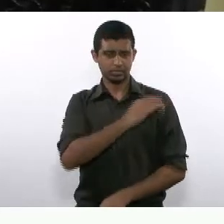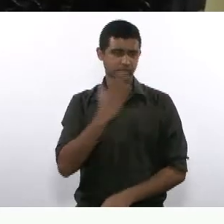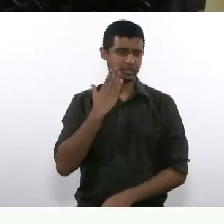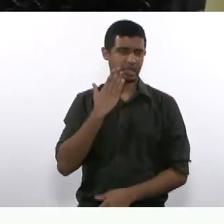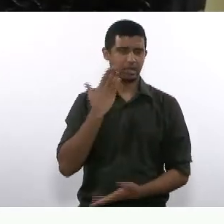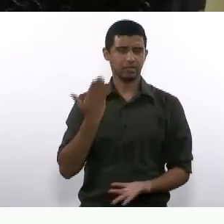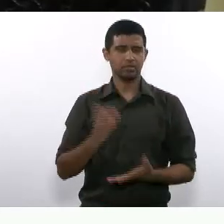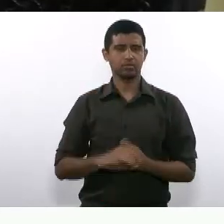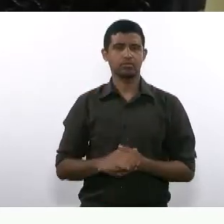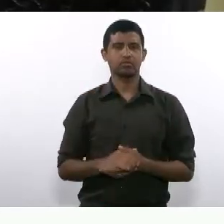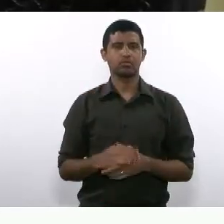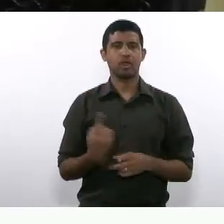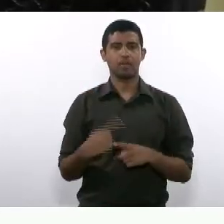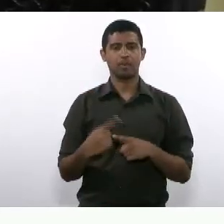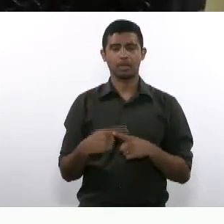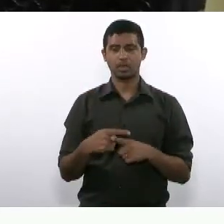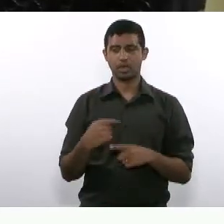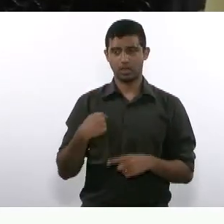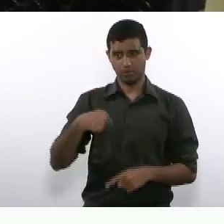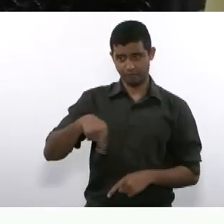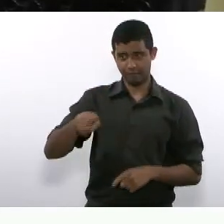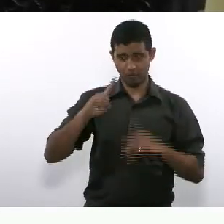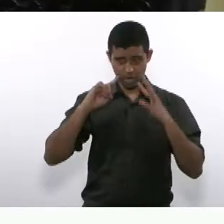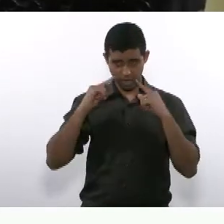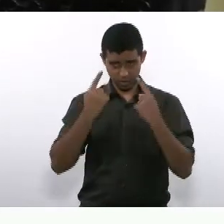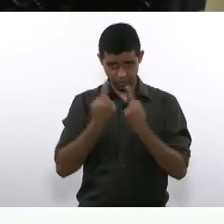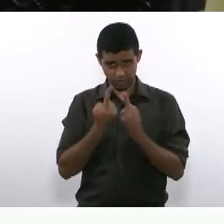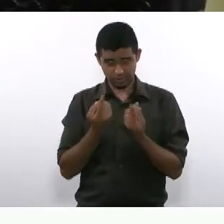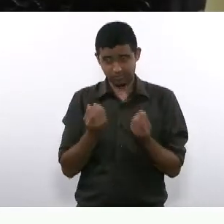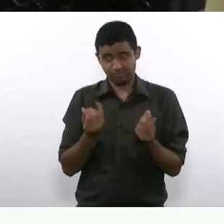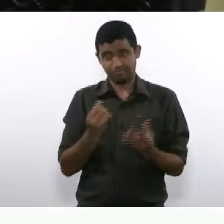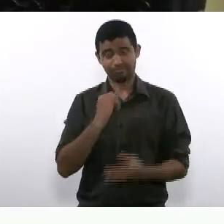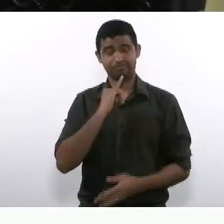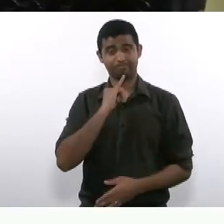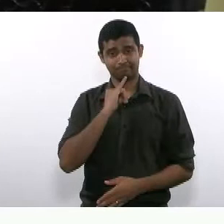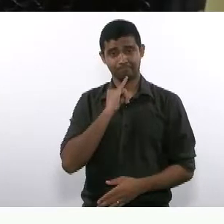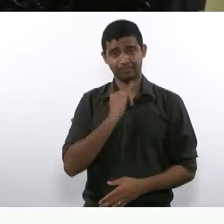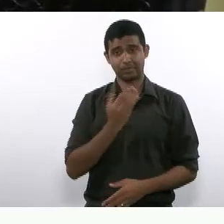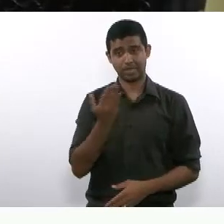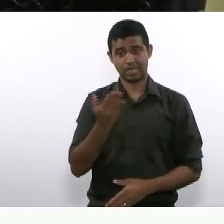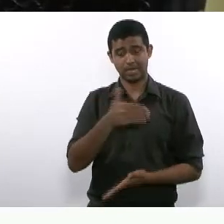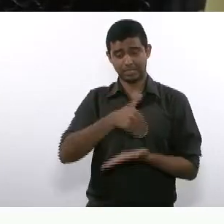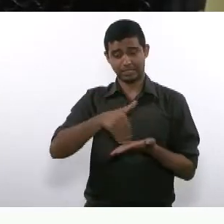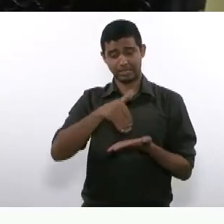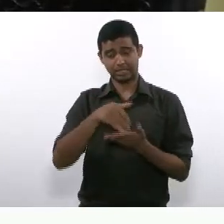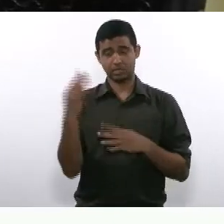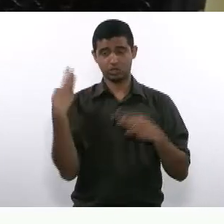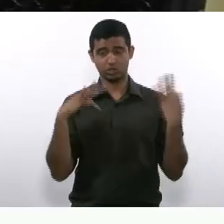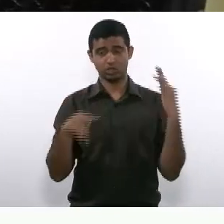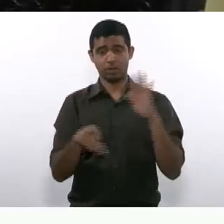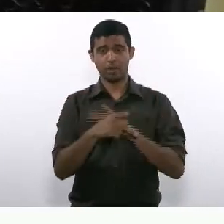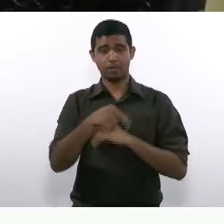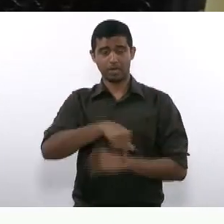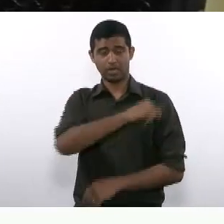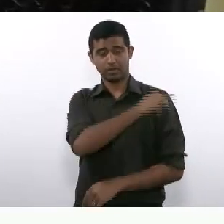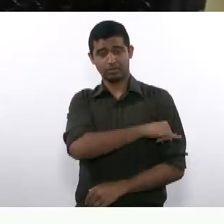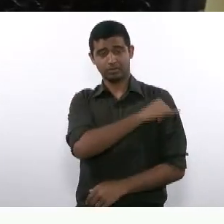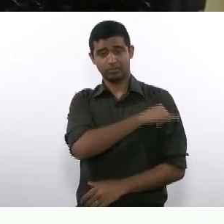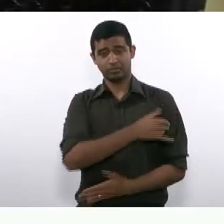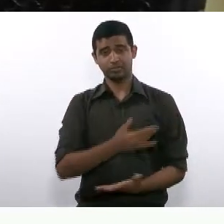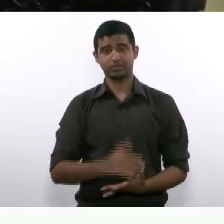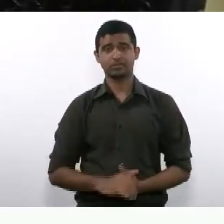isso porque numa reunião que estive presente, lamentavelmente, o secretário de Turismo do município do Rio de Janeiro,